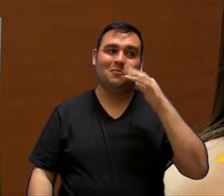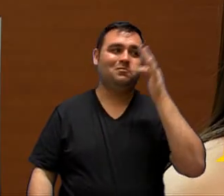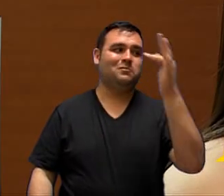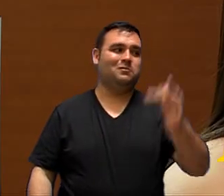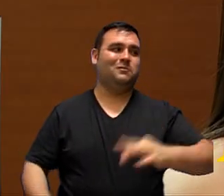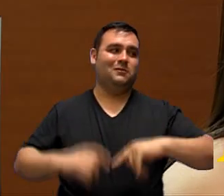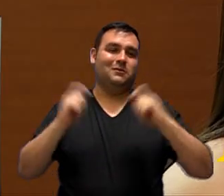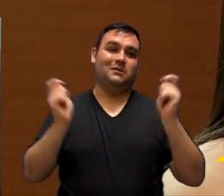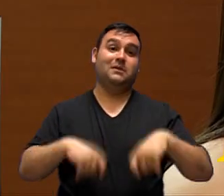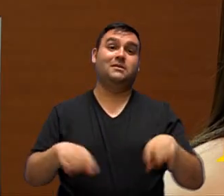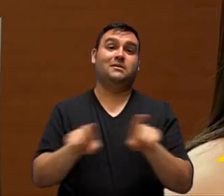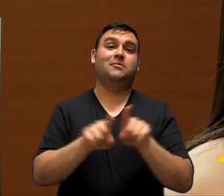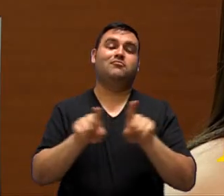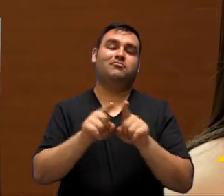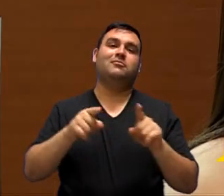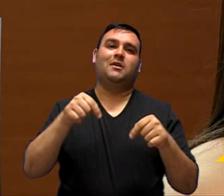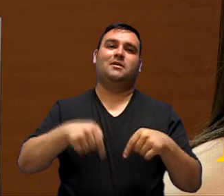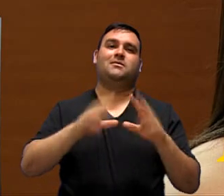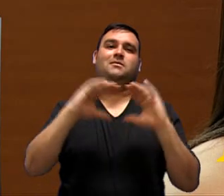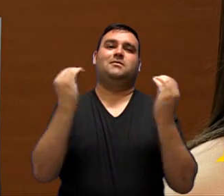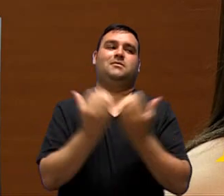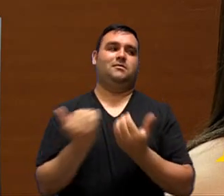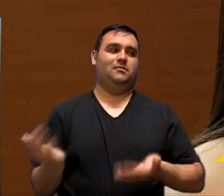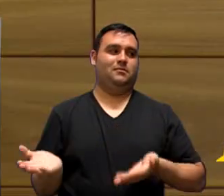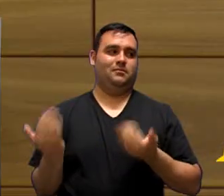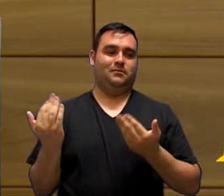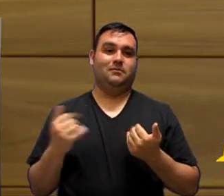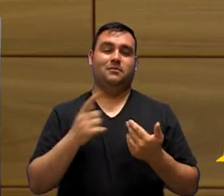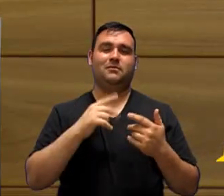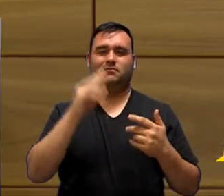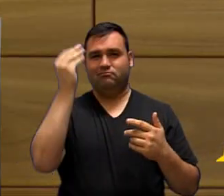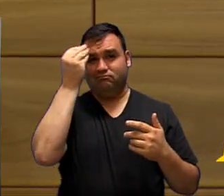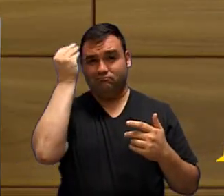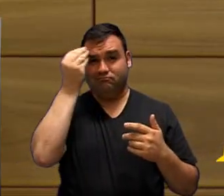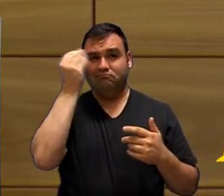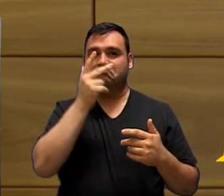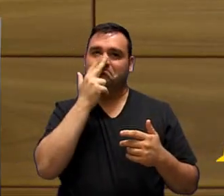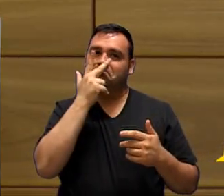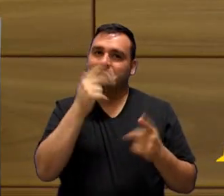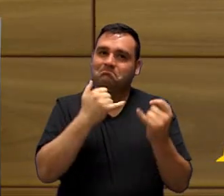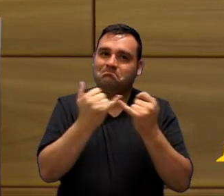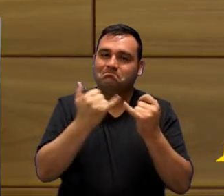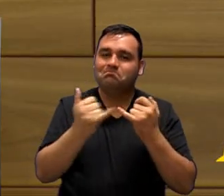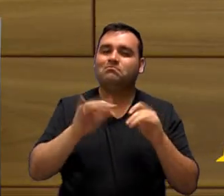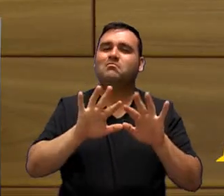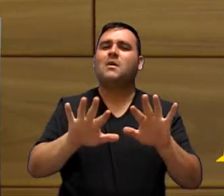né? Também do Parlamento Jovem, numa experiência parecida.